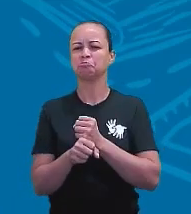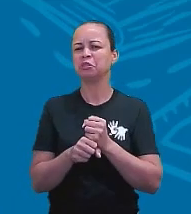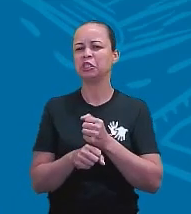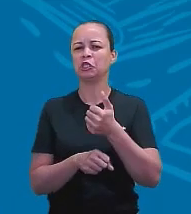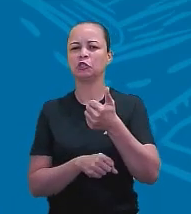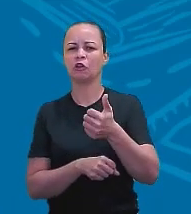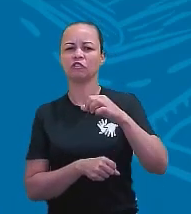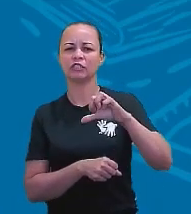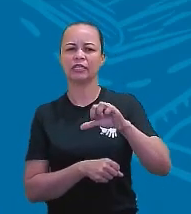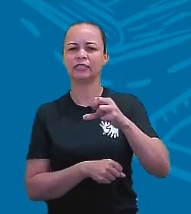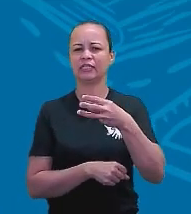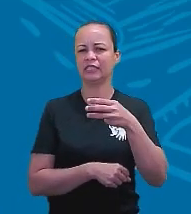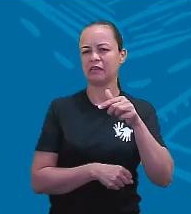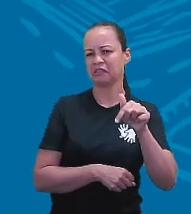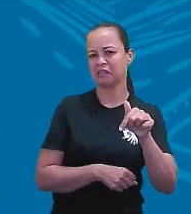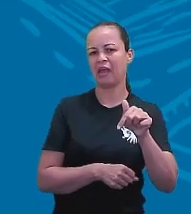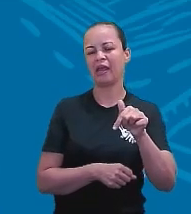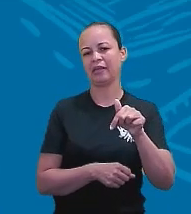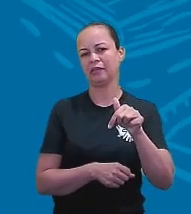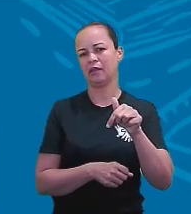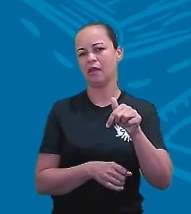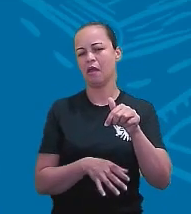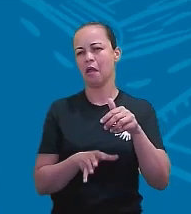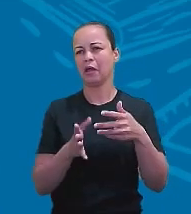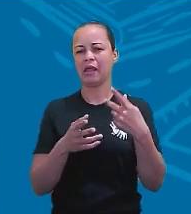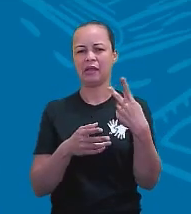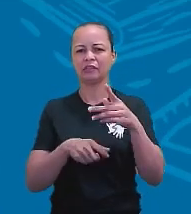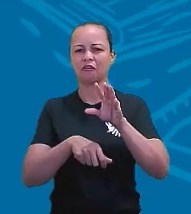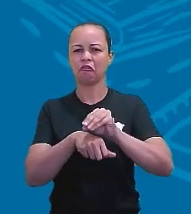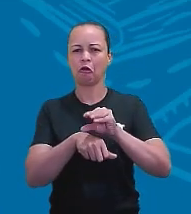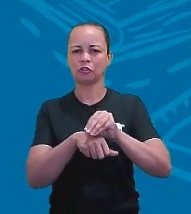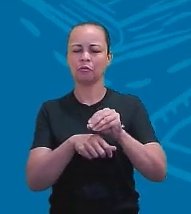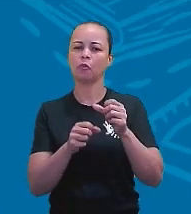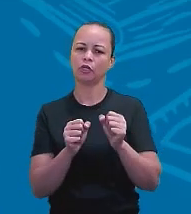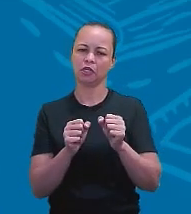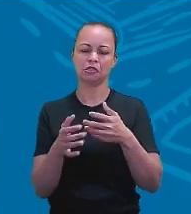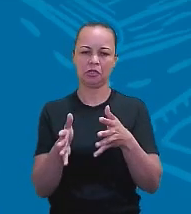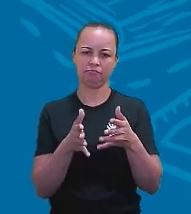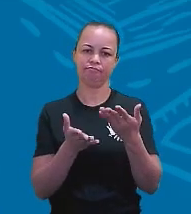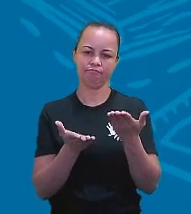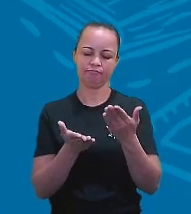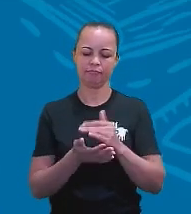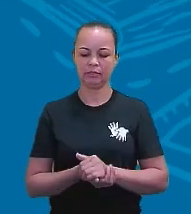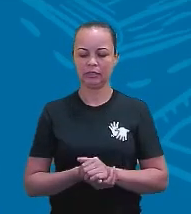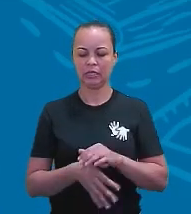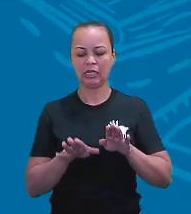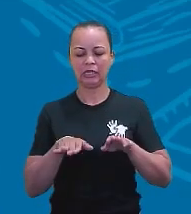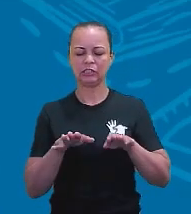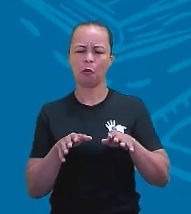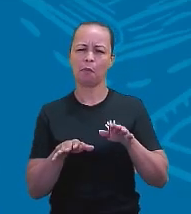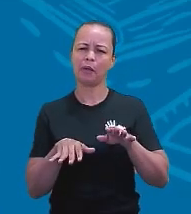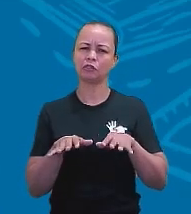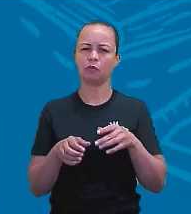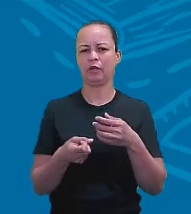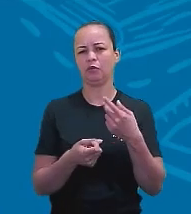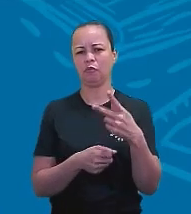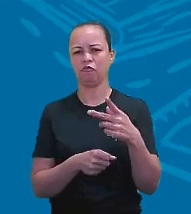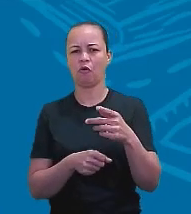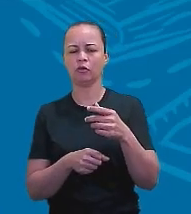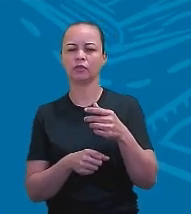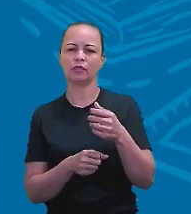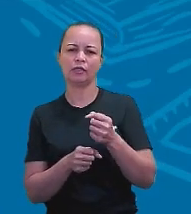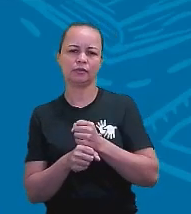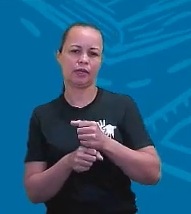1937, mais ou menos aí essa foto poderia ser colocada, tá, gente? Não, ficou mais ou menos por volta dessa data, aí essa